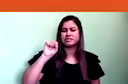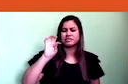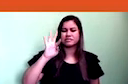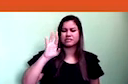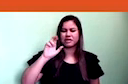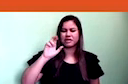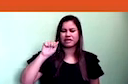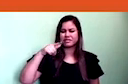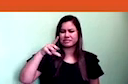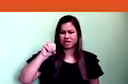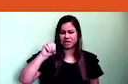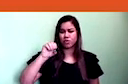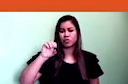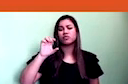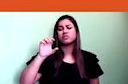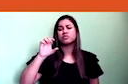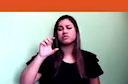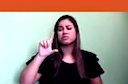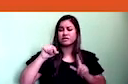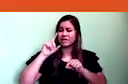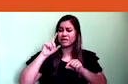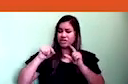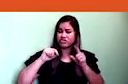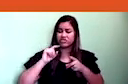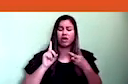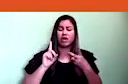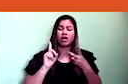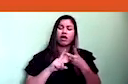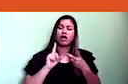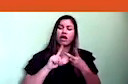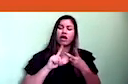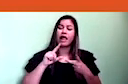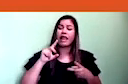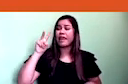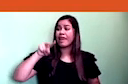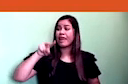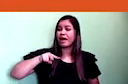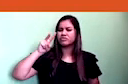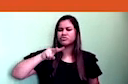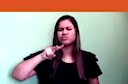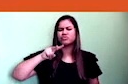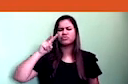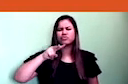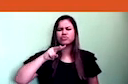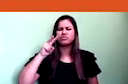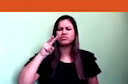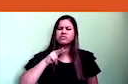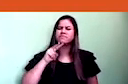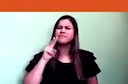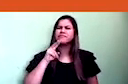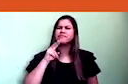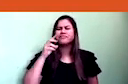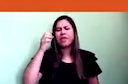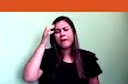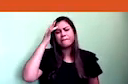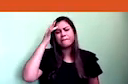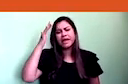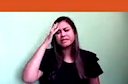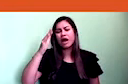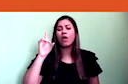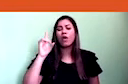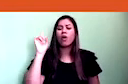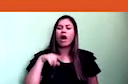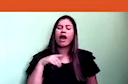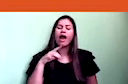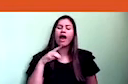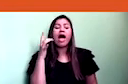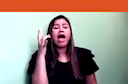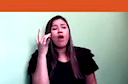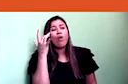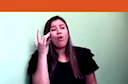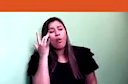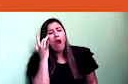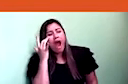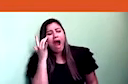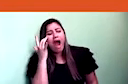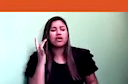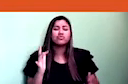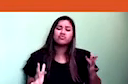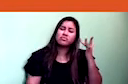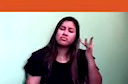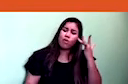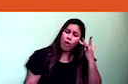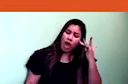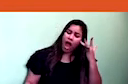né? Infelizmente, essa leitura mental é uma coisa muito comum no dia a dia, as pessoas acharem que fulano, beltrano,